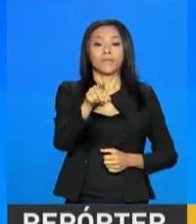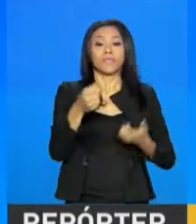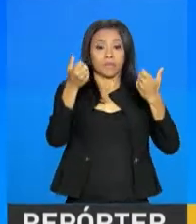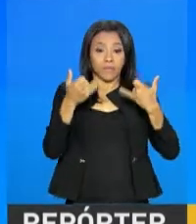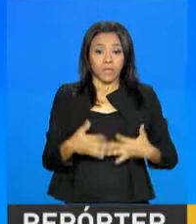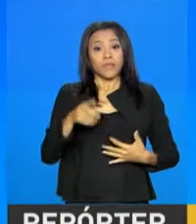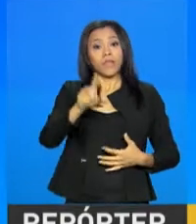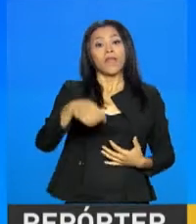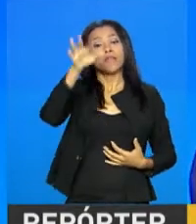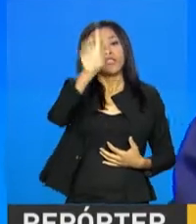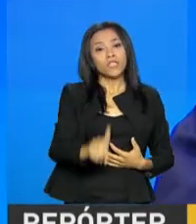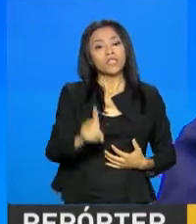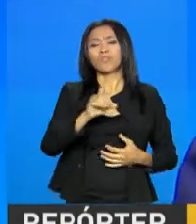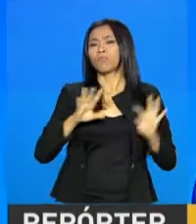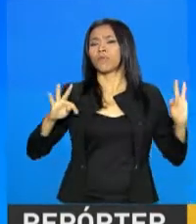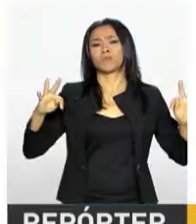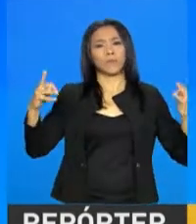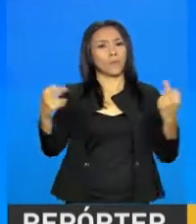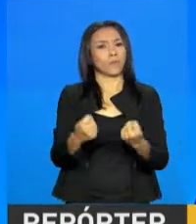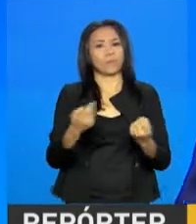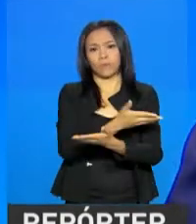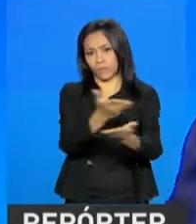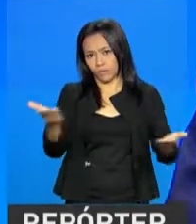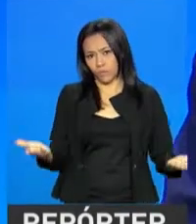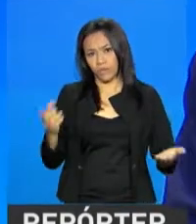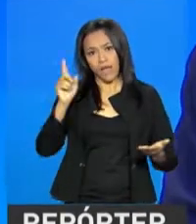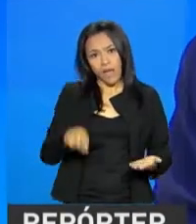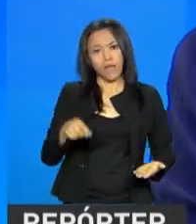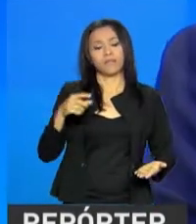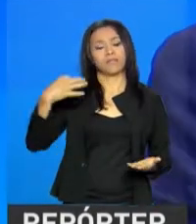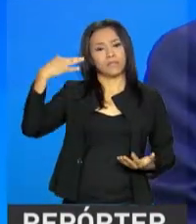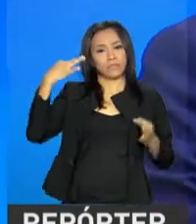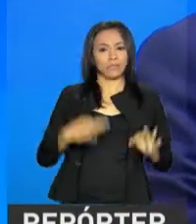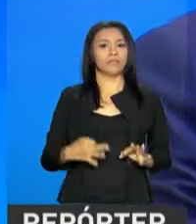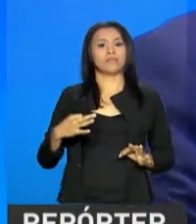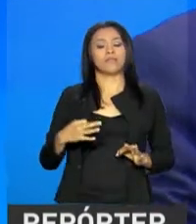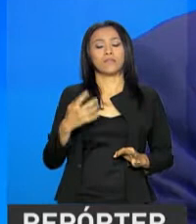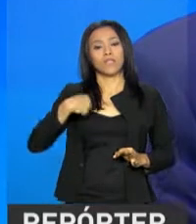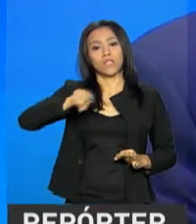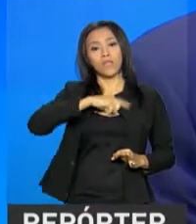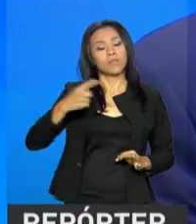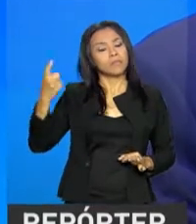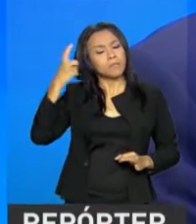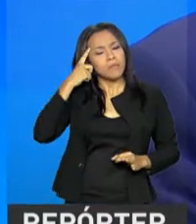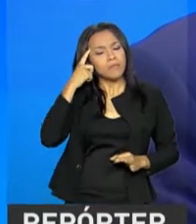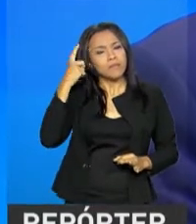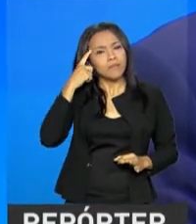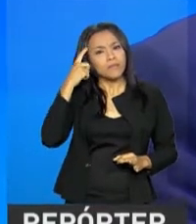é filho de todos nós depende dela esta convicção que me faz pensar